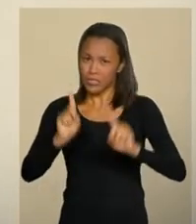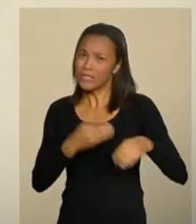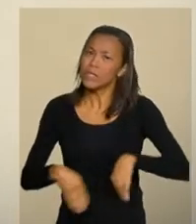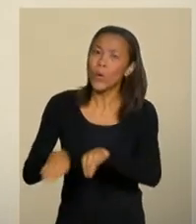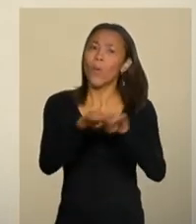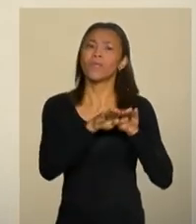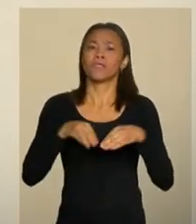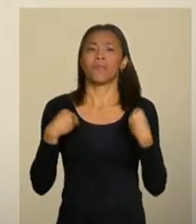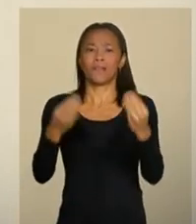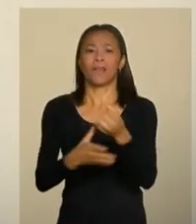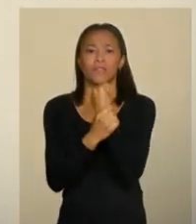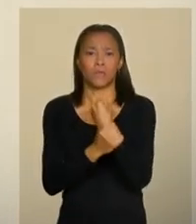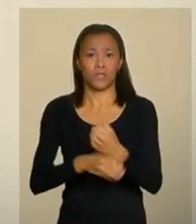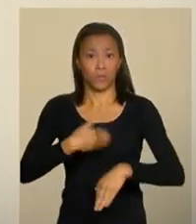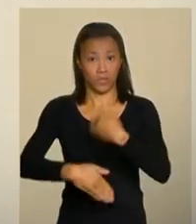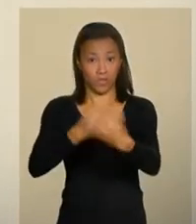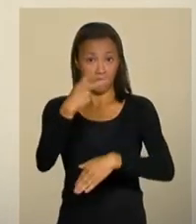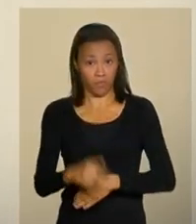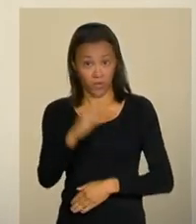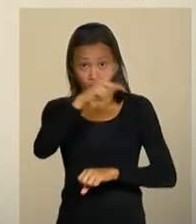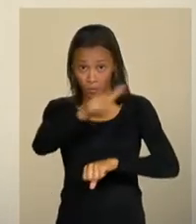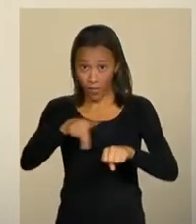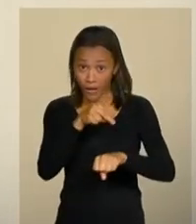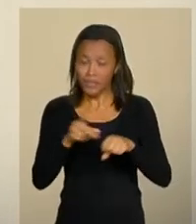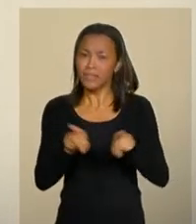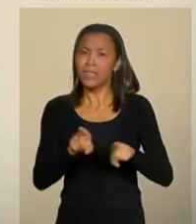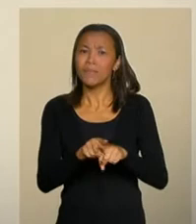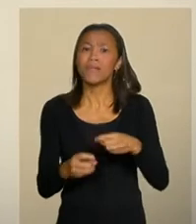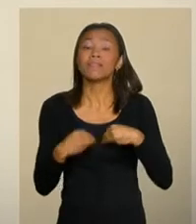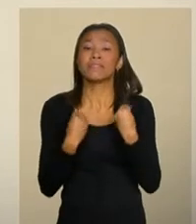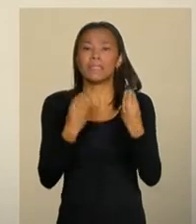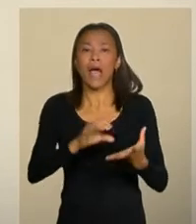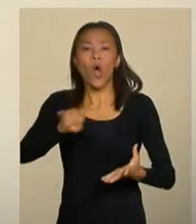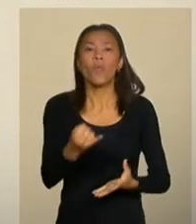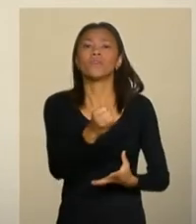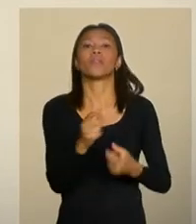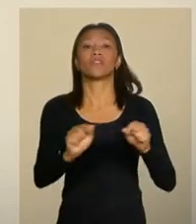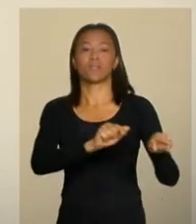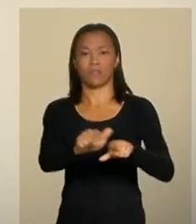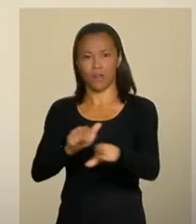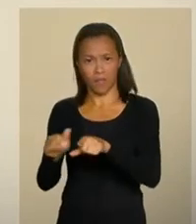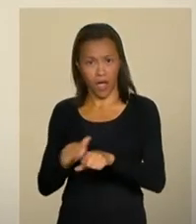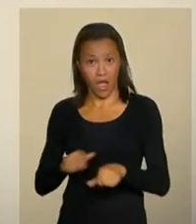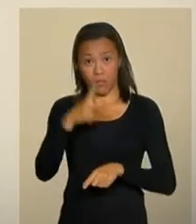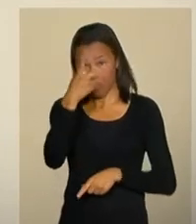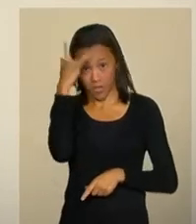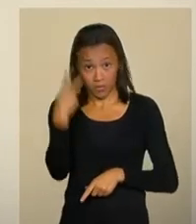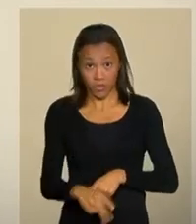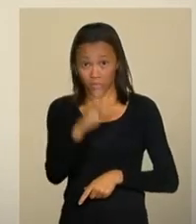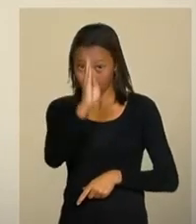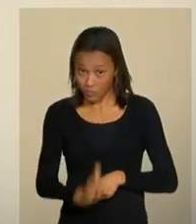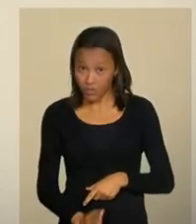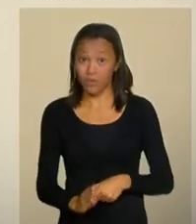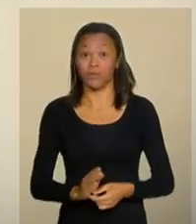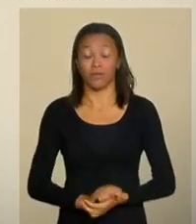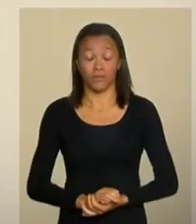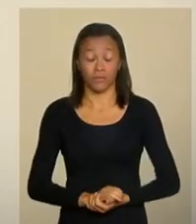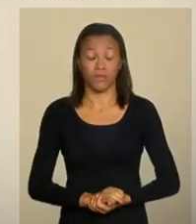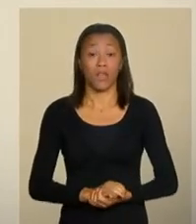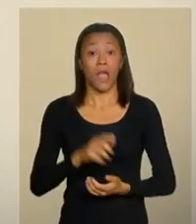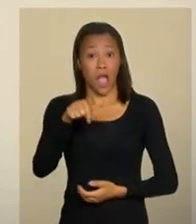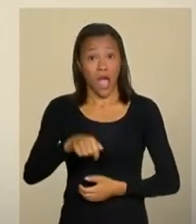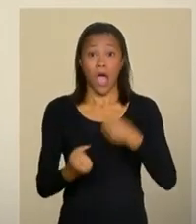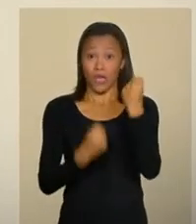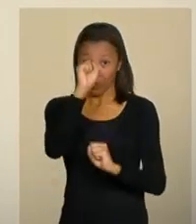para garantir o crescimento do país e a criação de oportunidades de trabalho para os brasileiros e as brasileiras a